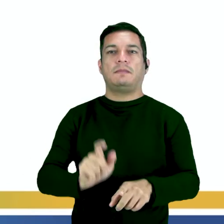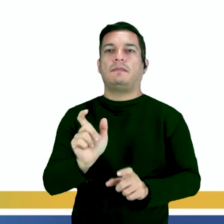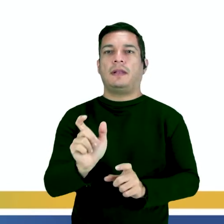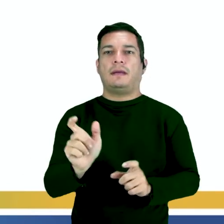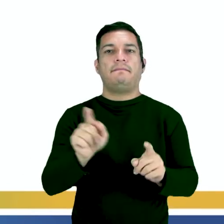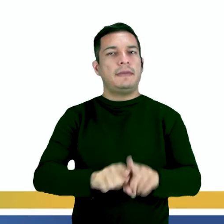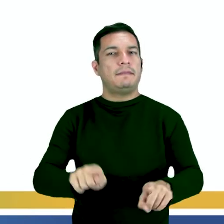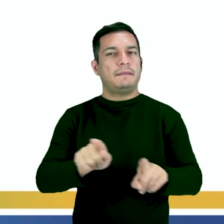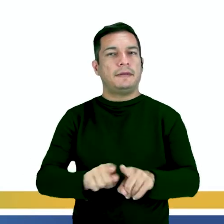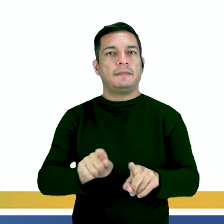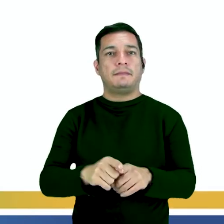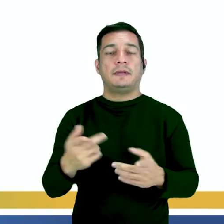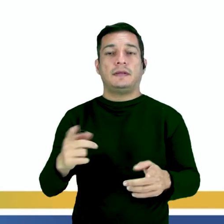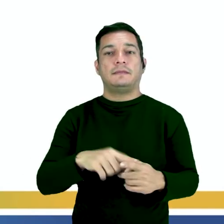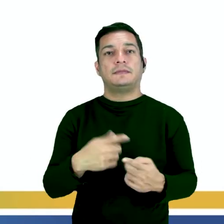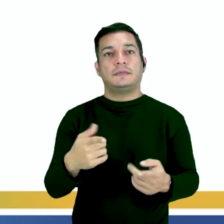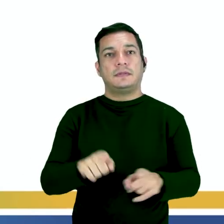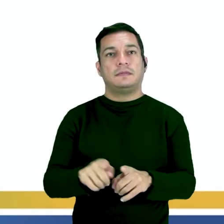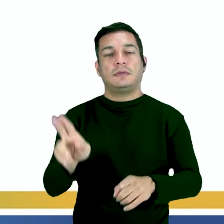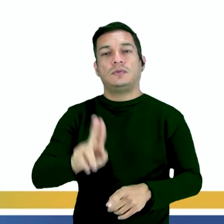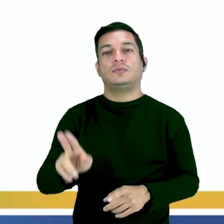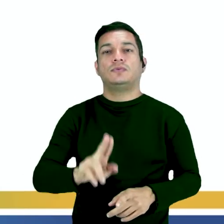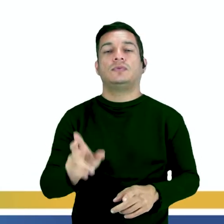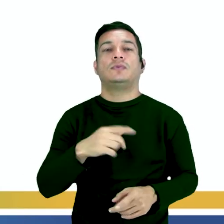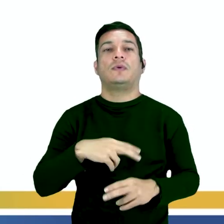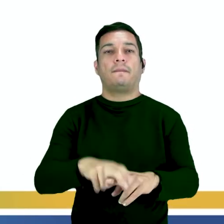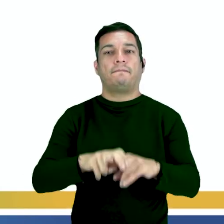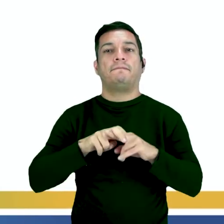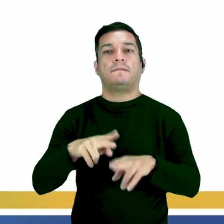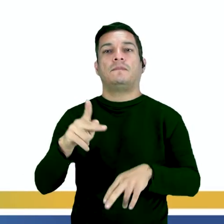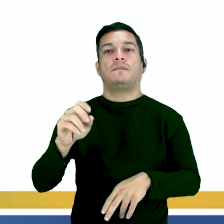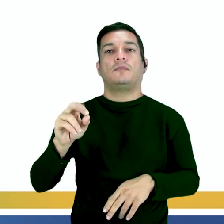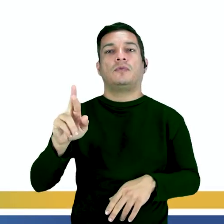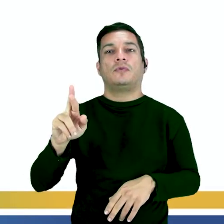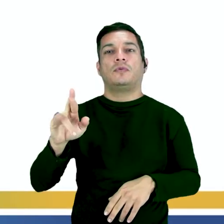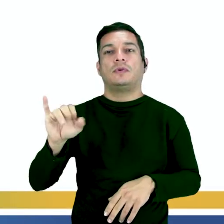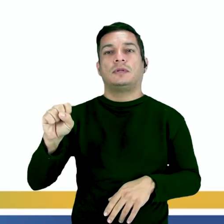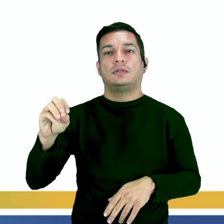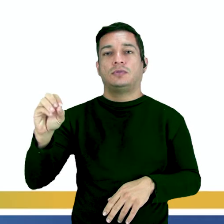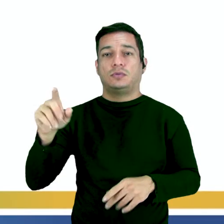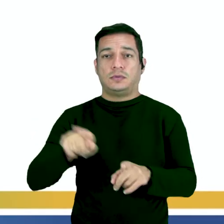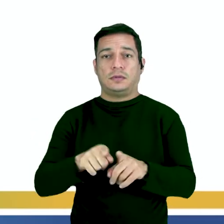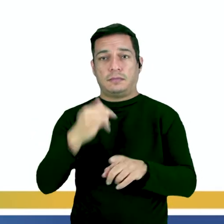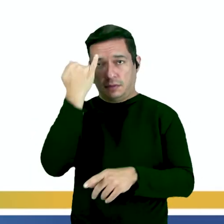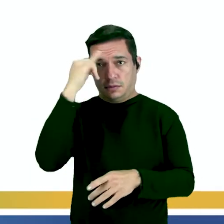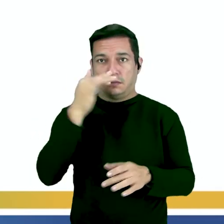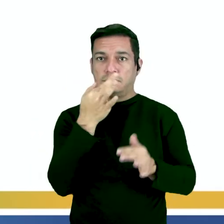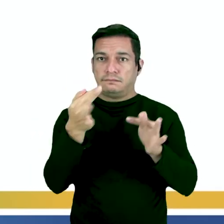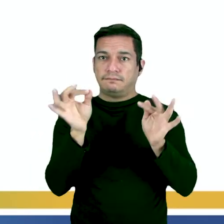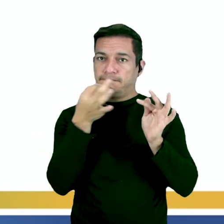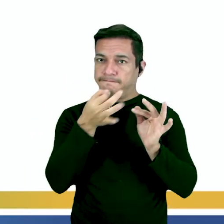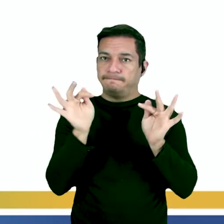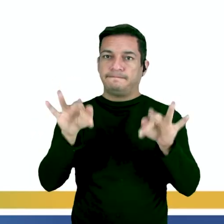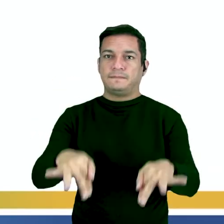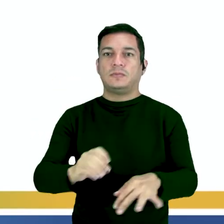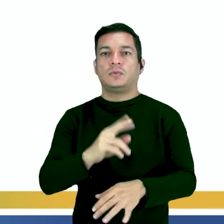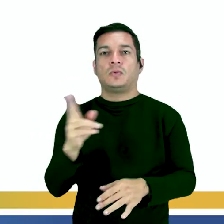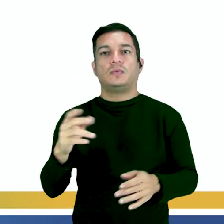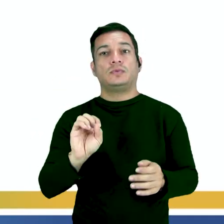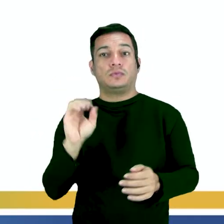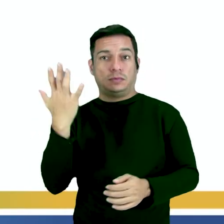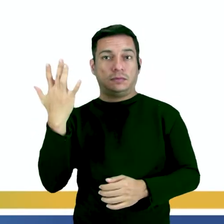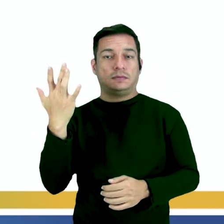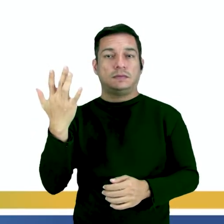coeso. Mais à frente, ele usou a expressão por isso. Por isso pode dar a ideia de conclusão ou de